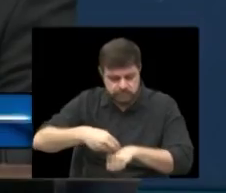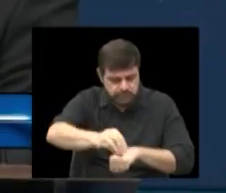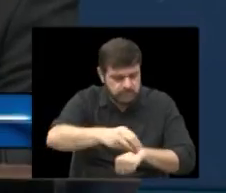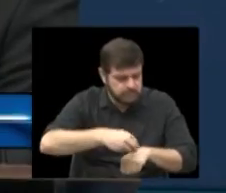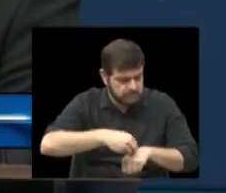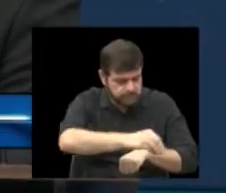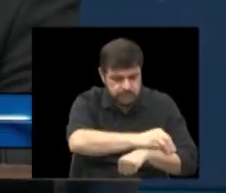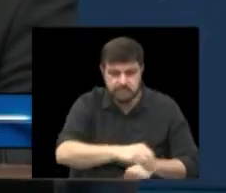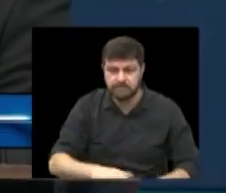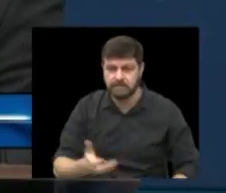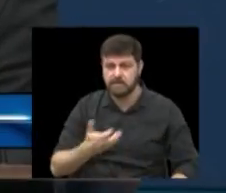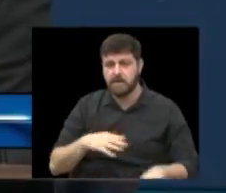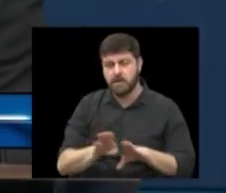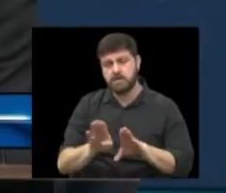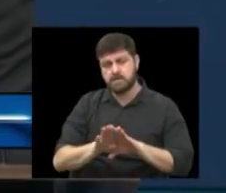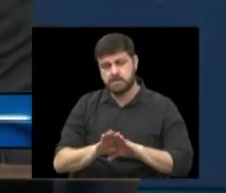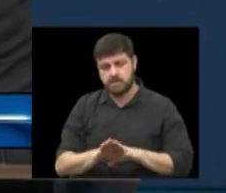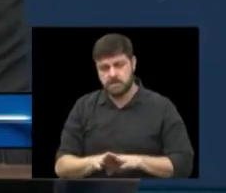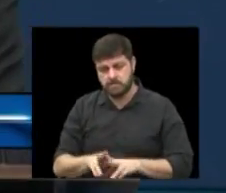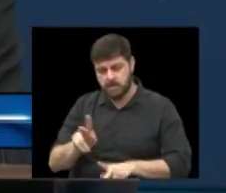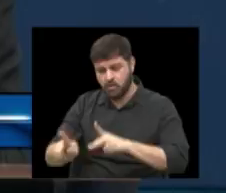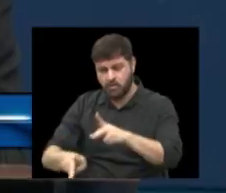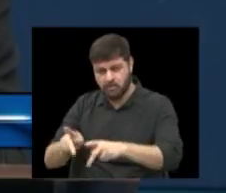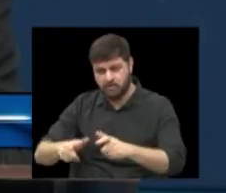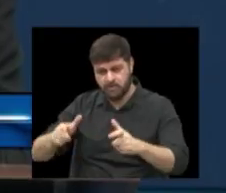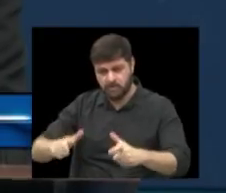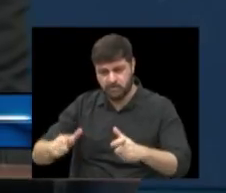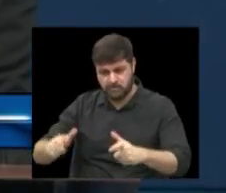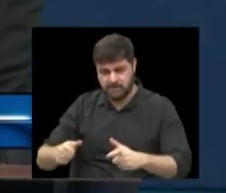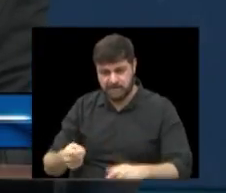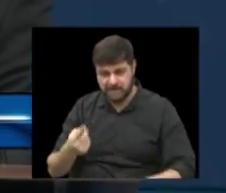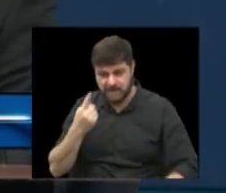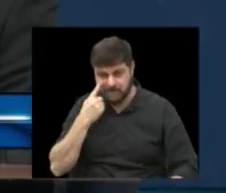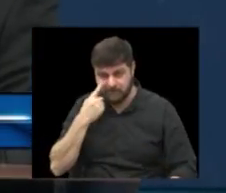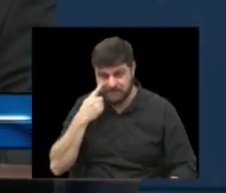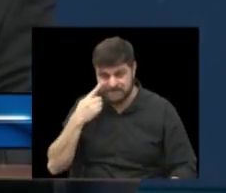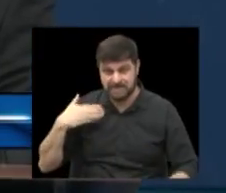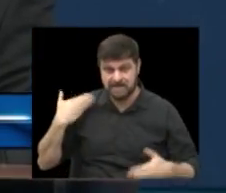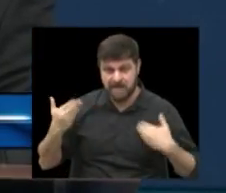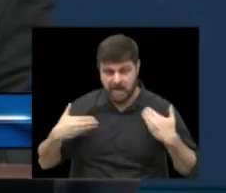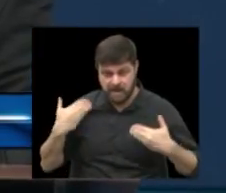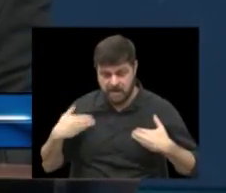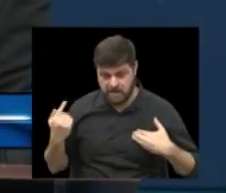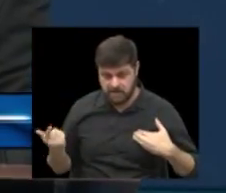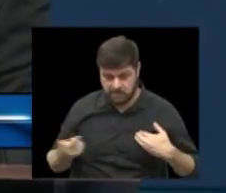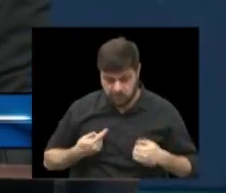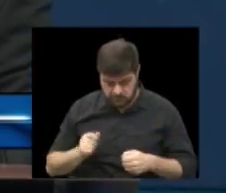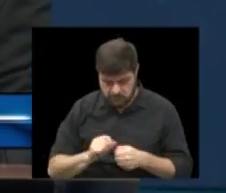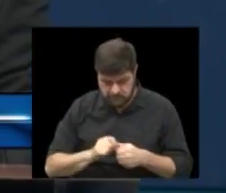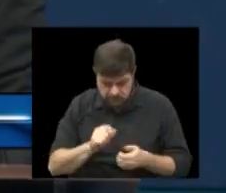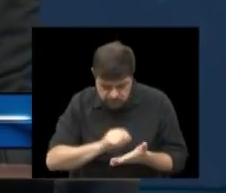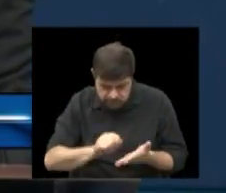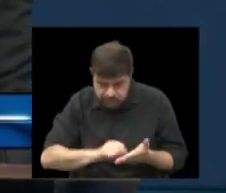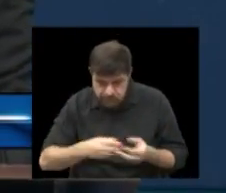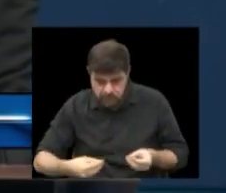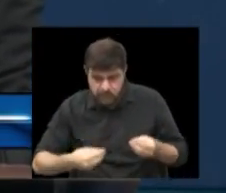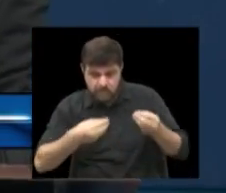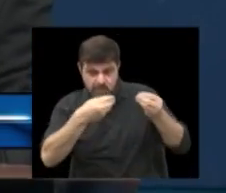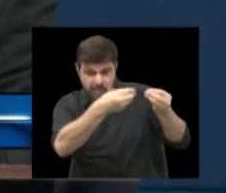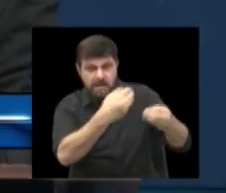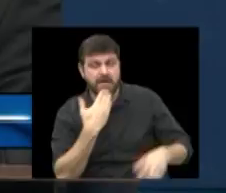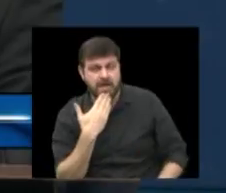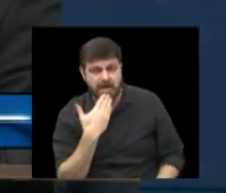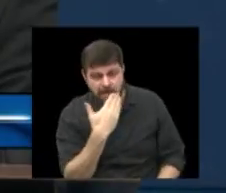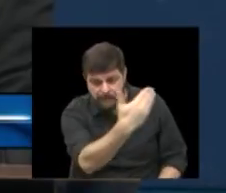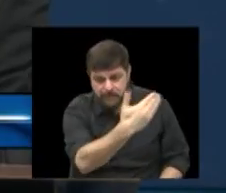o requerimento de número 1124 do vereador felipe marquesi pede à prefeitura que informa e qual a previsão do programa de